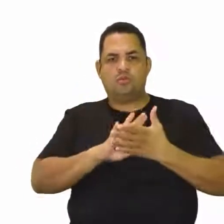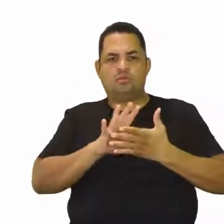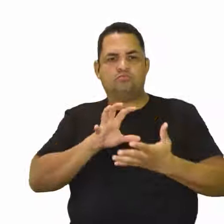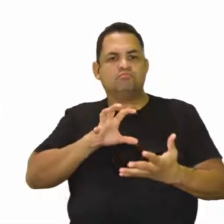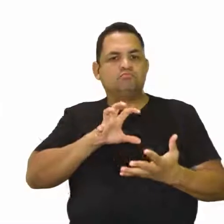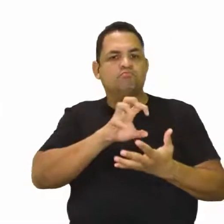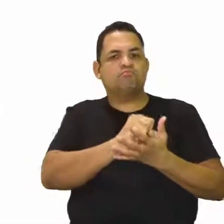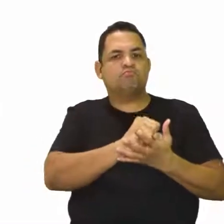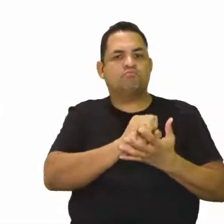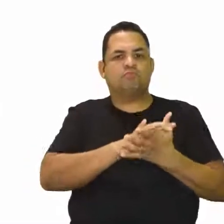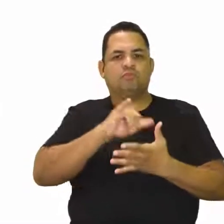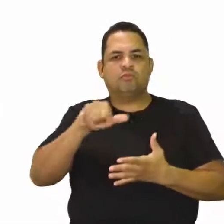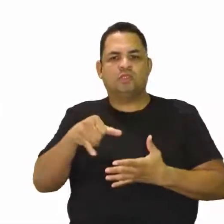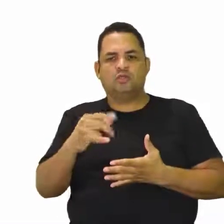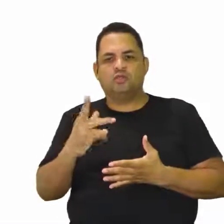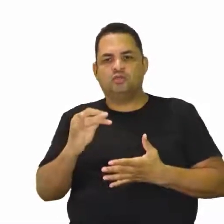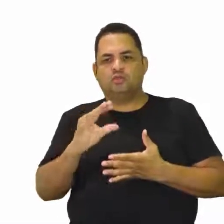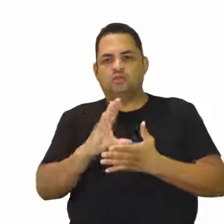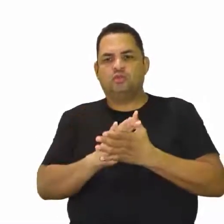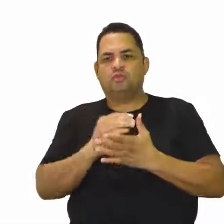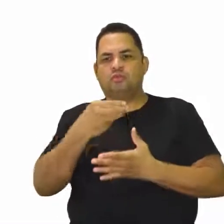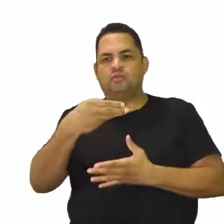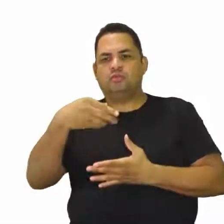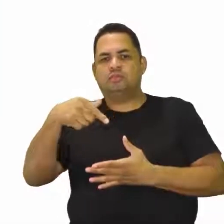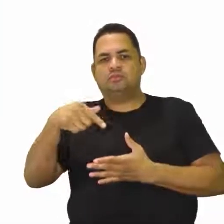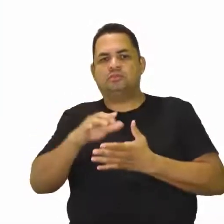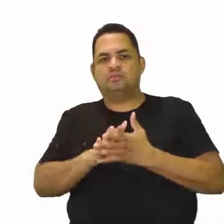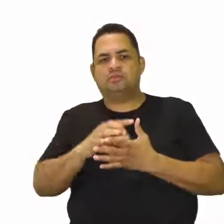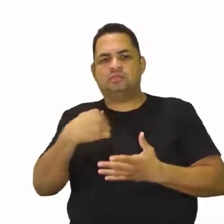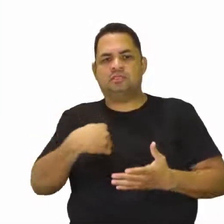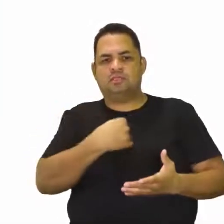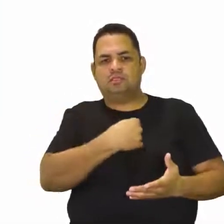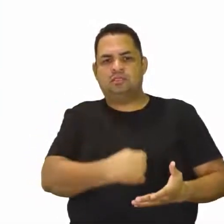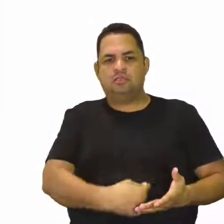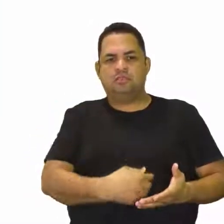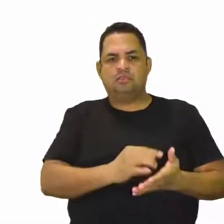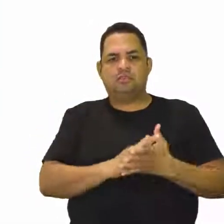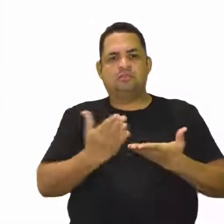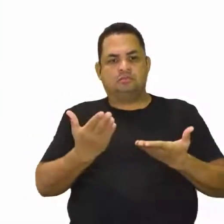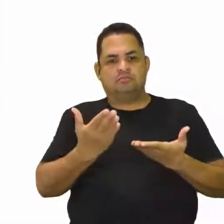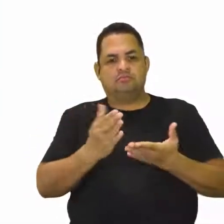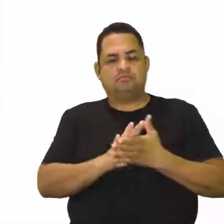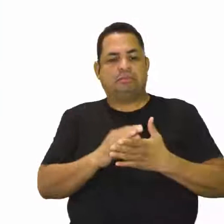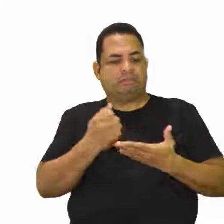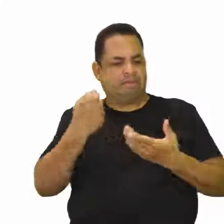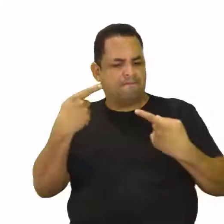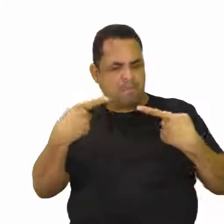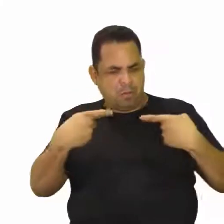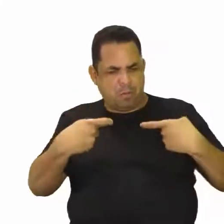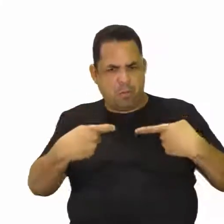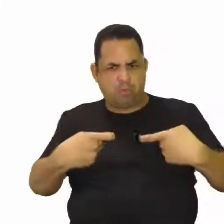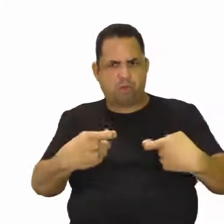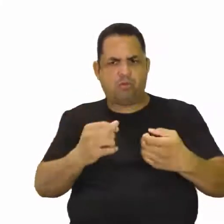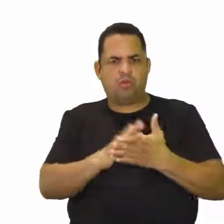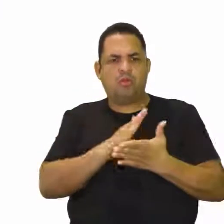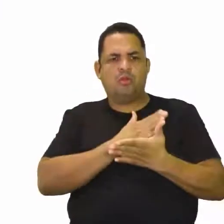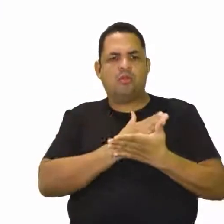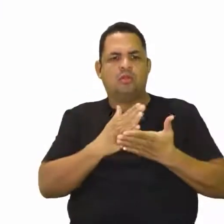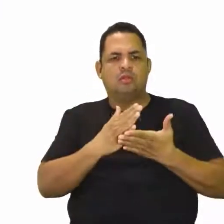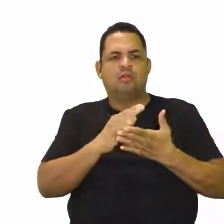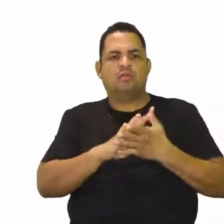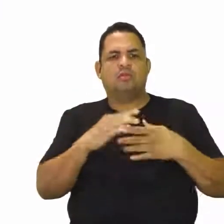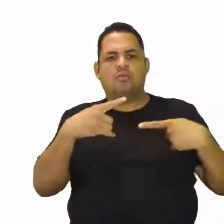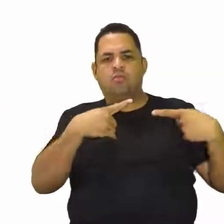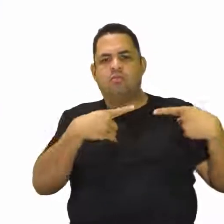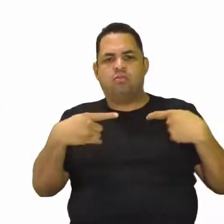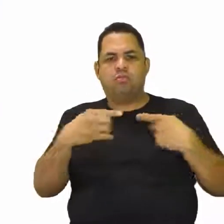invadir em julho de 1937 a China. Claro, os chineses resistiram, dando início à